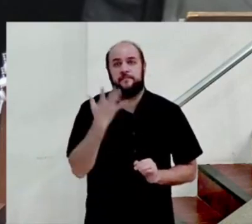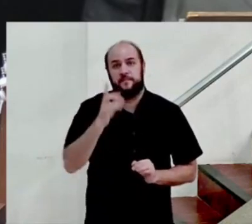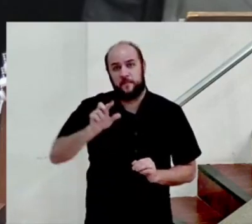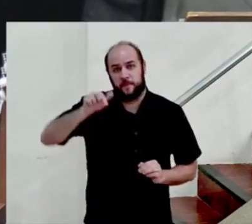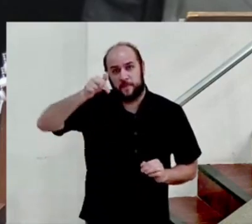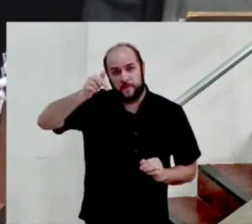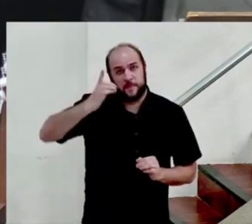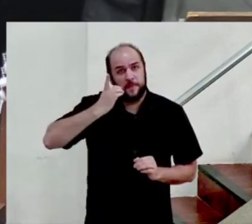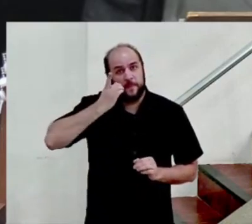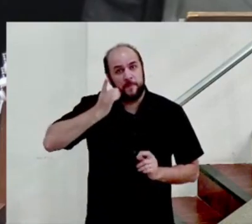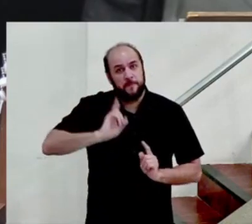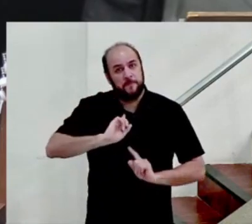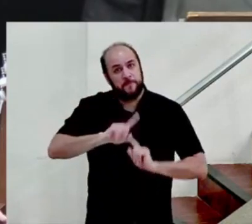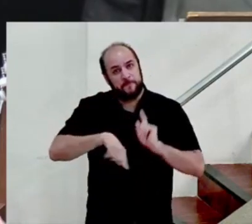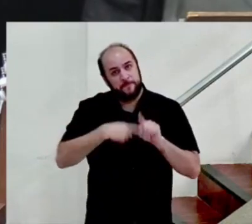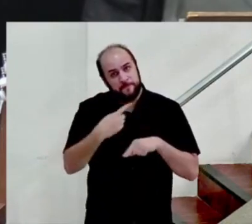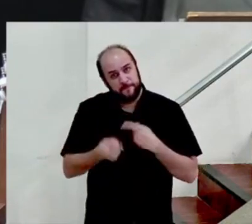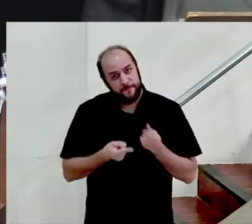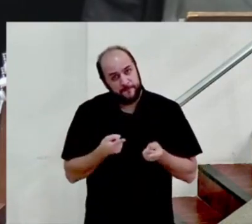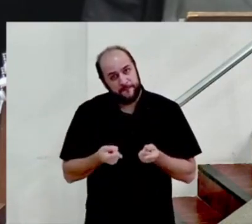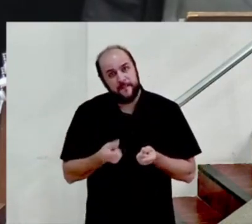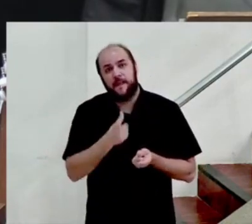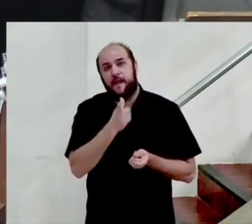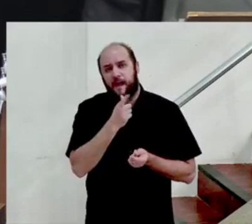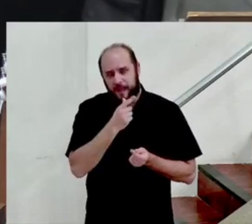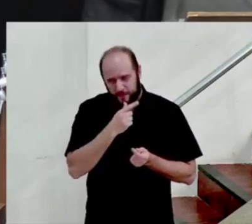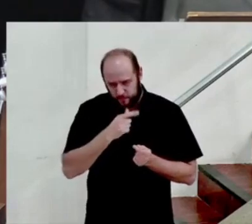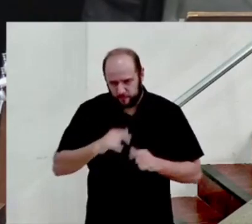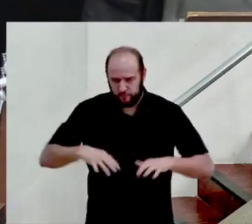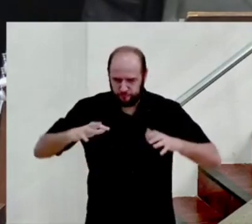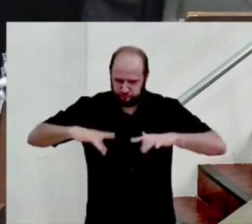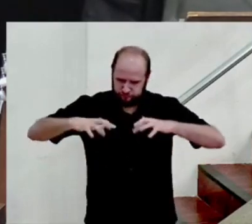dias vieram sobre a terra as águas do dilúvio.